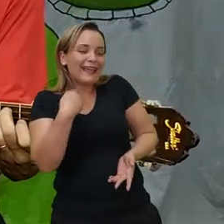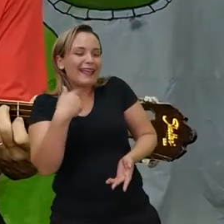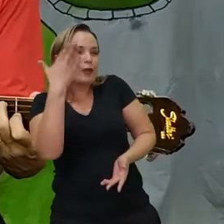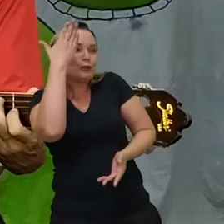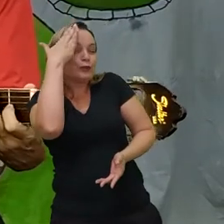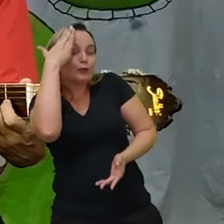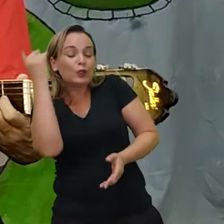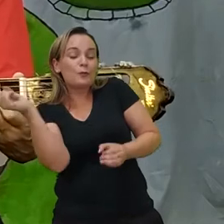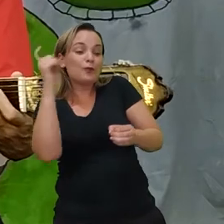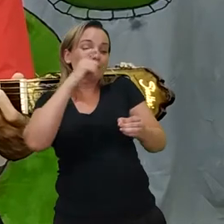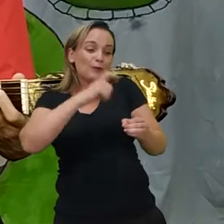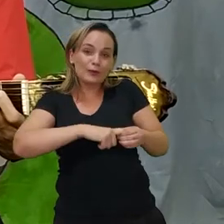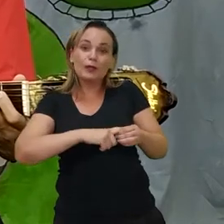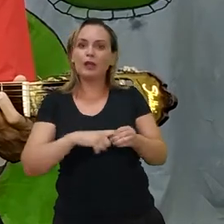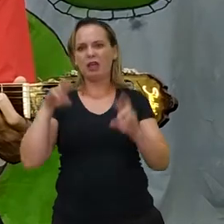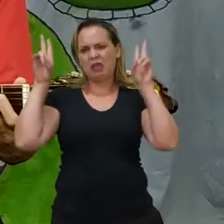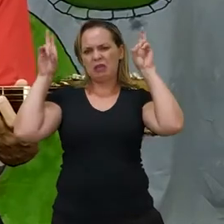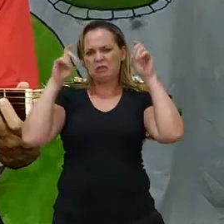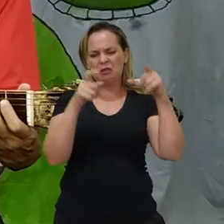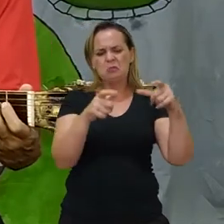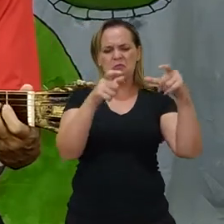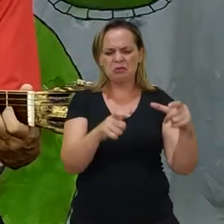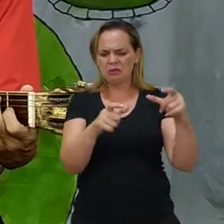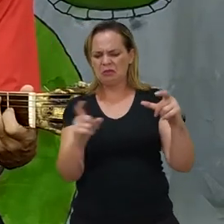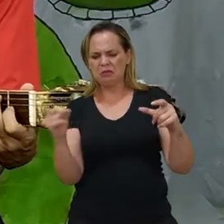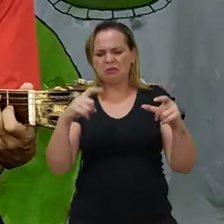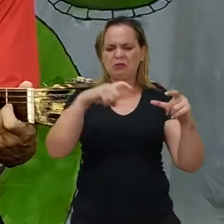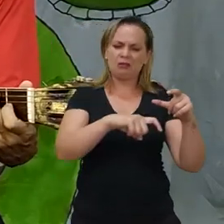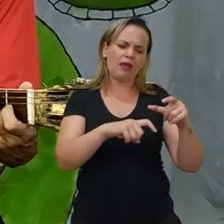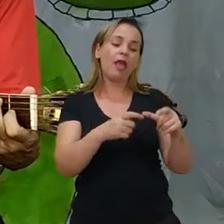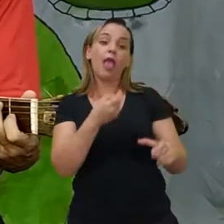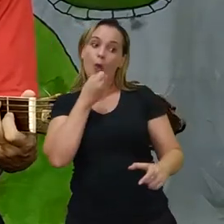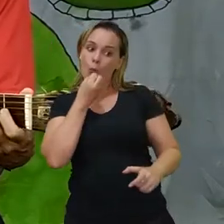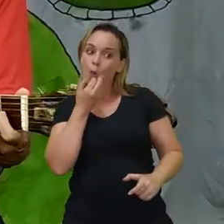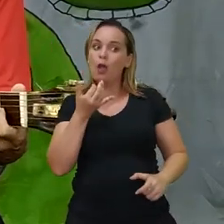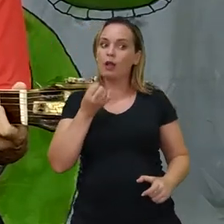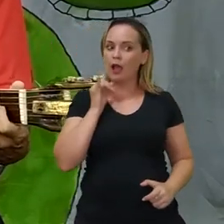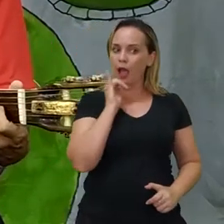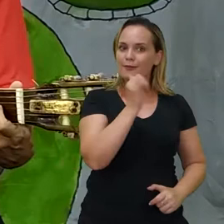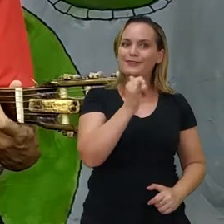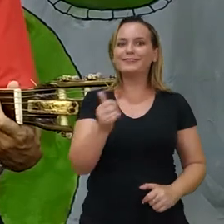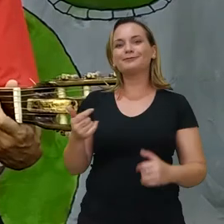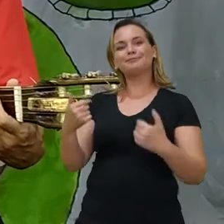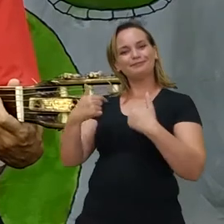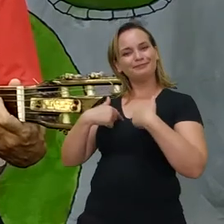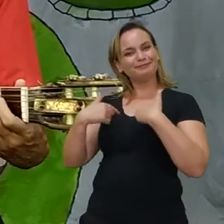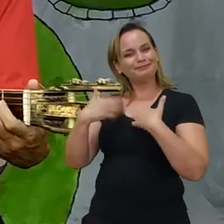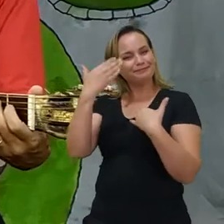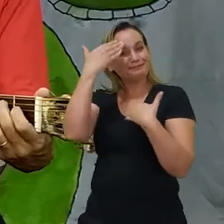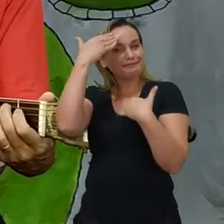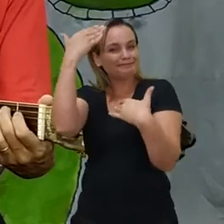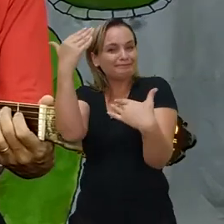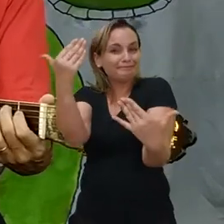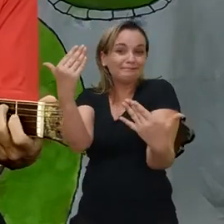voltei. E sobre a ratoeira, eu bem que lhe avisei. Fico muito agradecido, mas